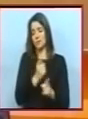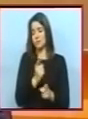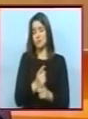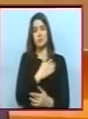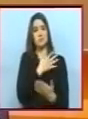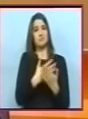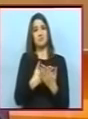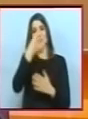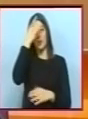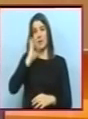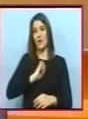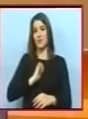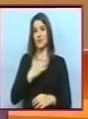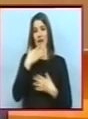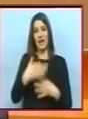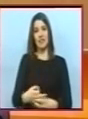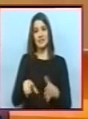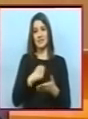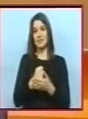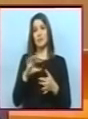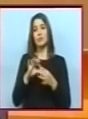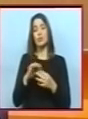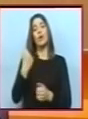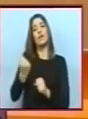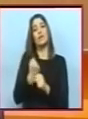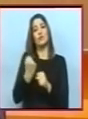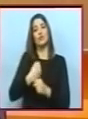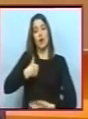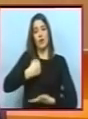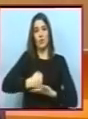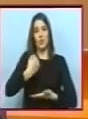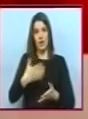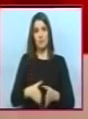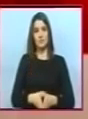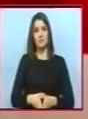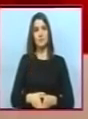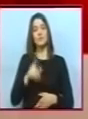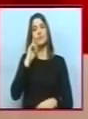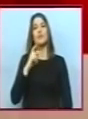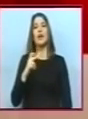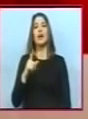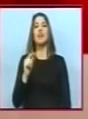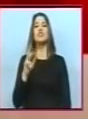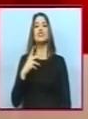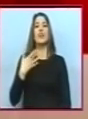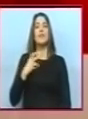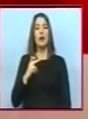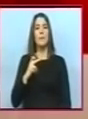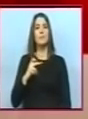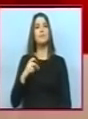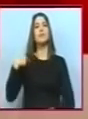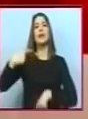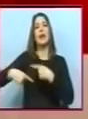foi a minha convicção acerca da atividade notarial. Alexandra, heranças. Assunto complicado. Diga, não